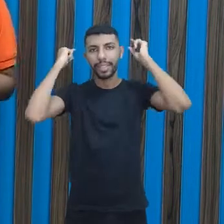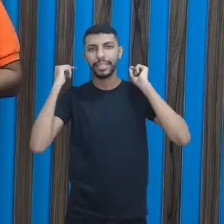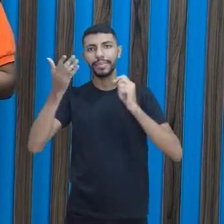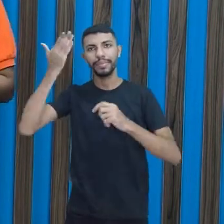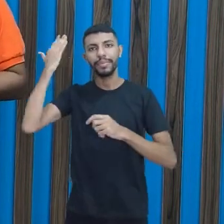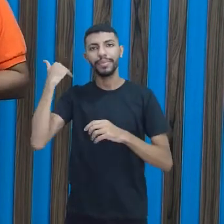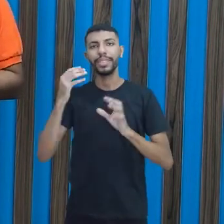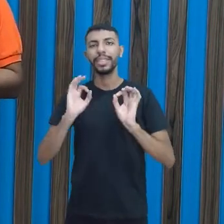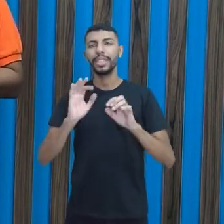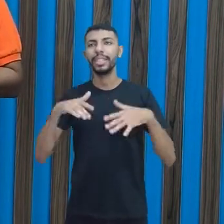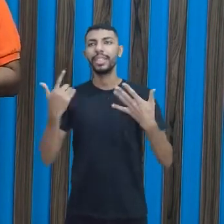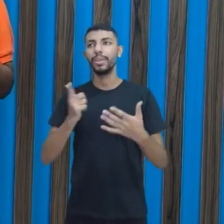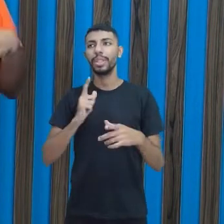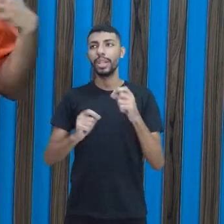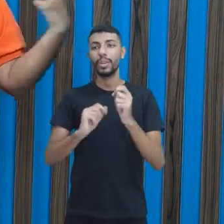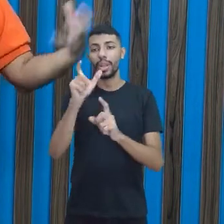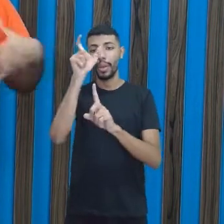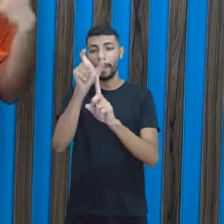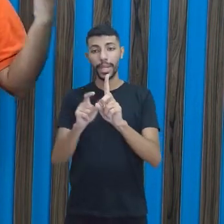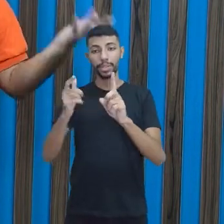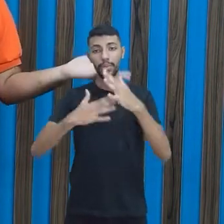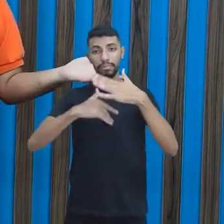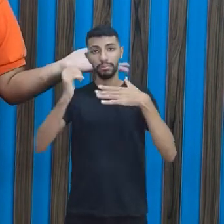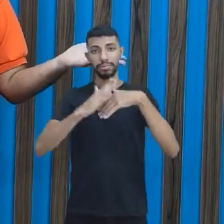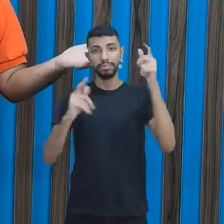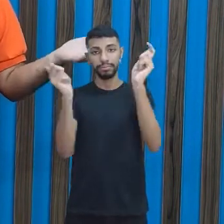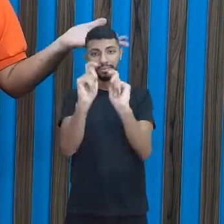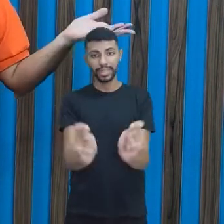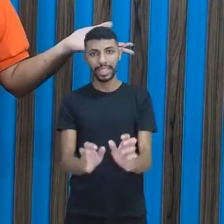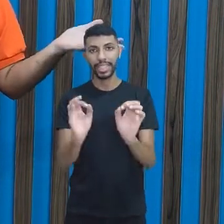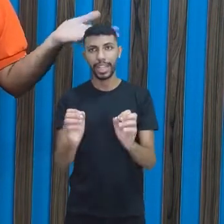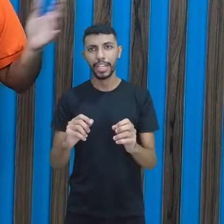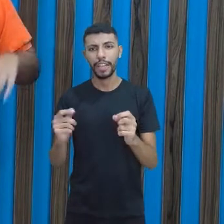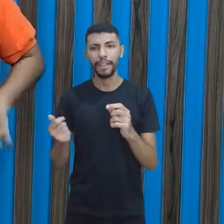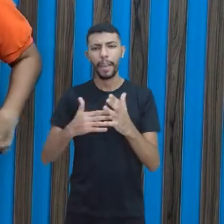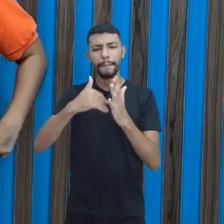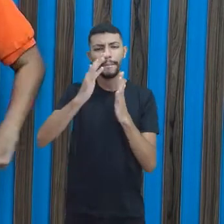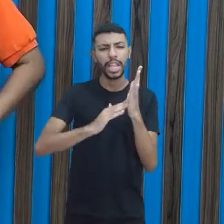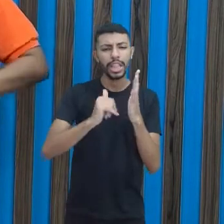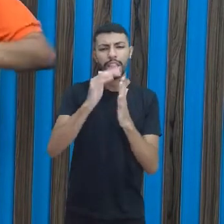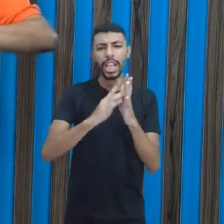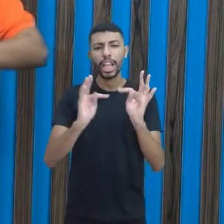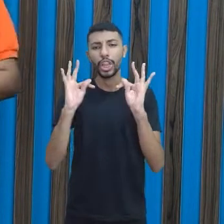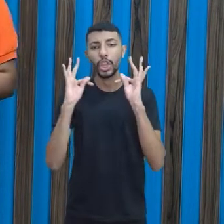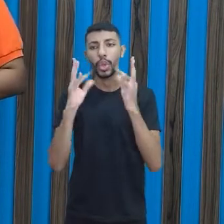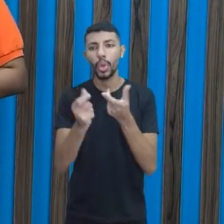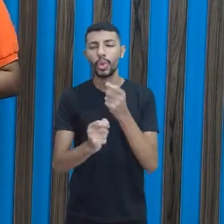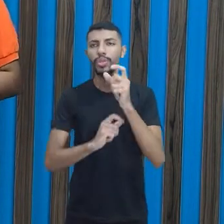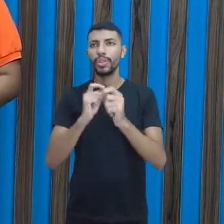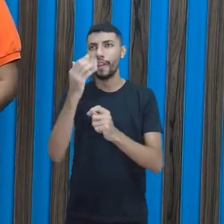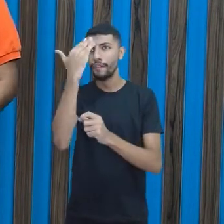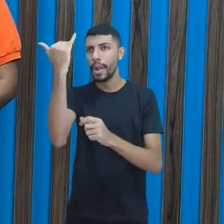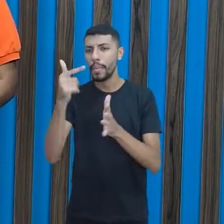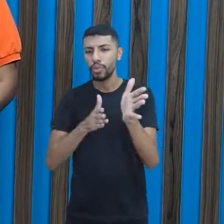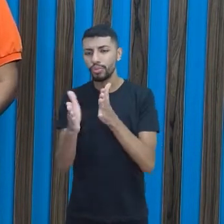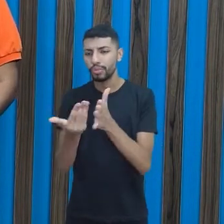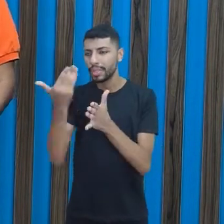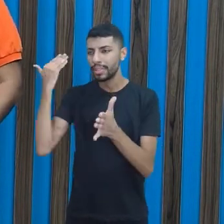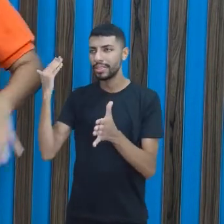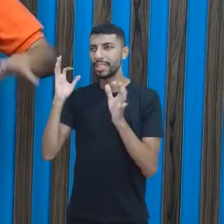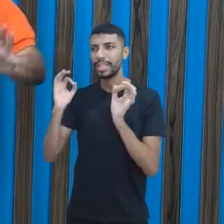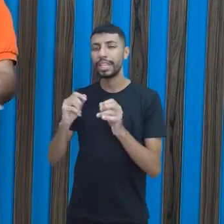vai pintar quase que os valores da época, né? Visto que buscava-se